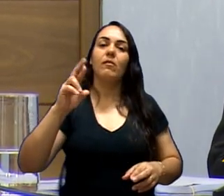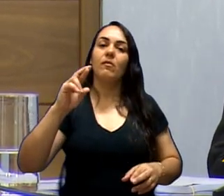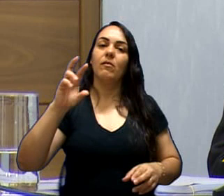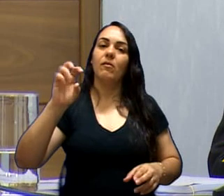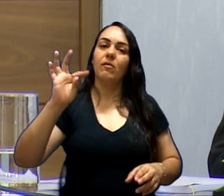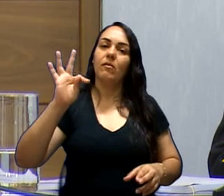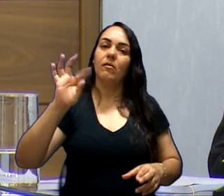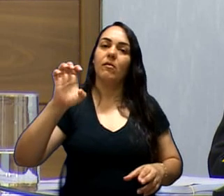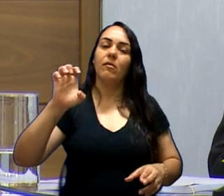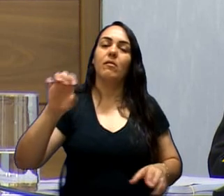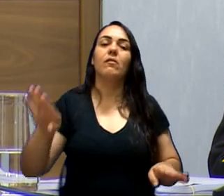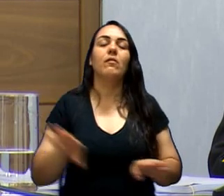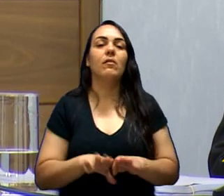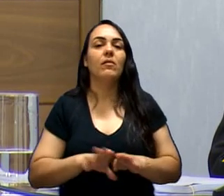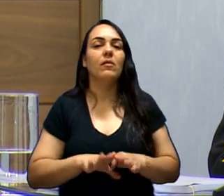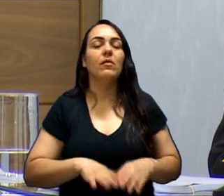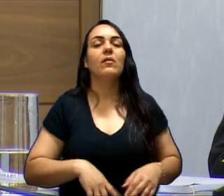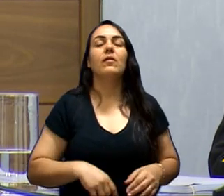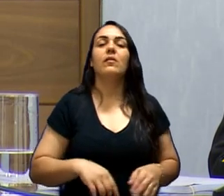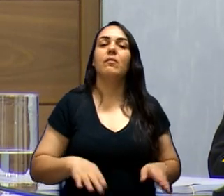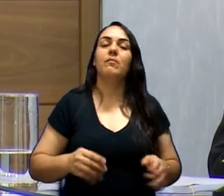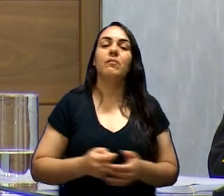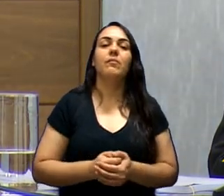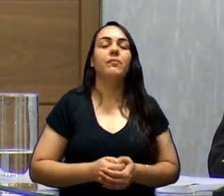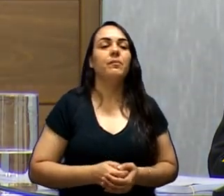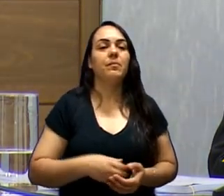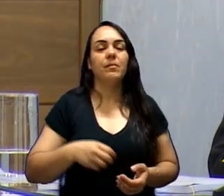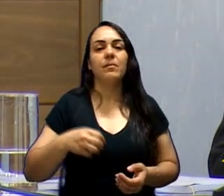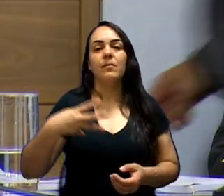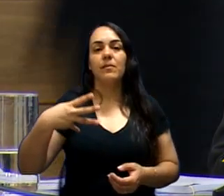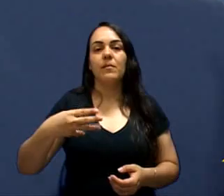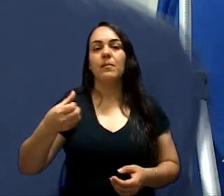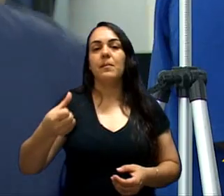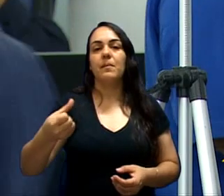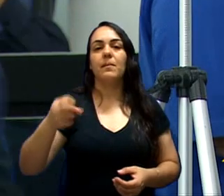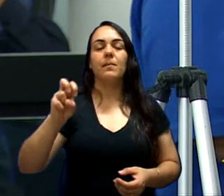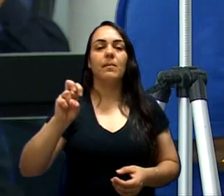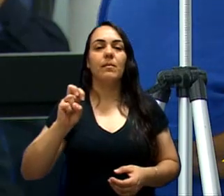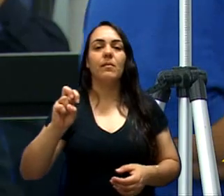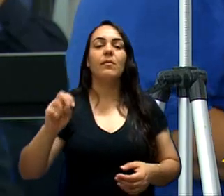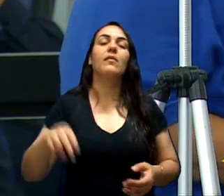a 365, Saibam, Laura.